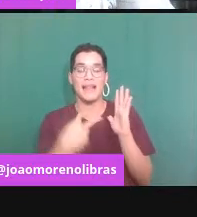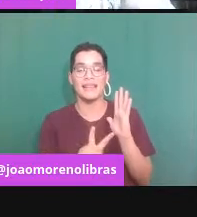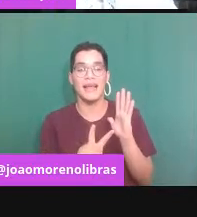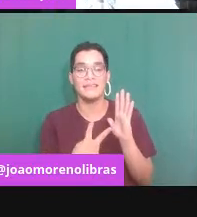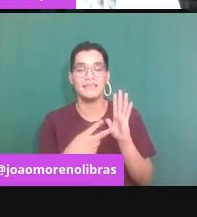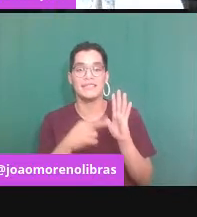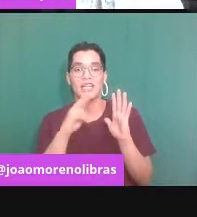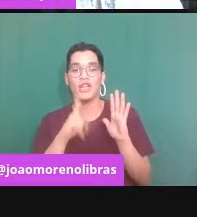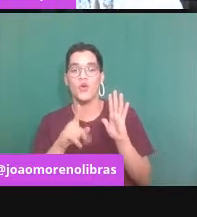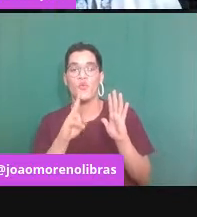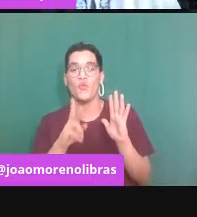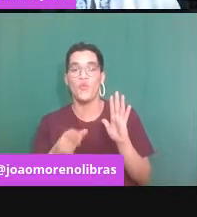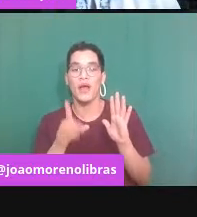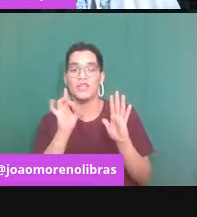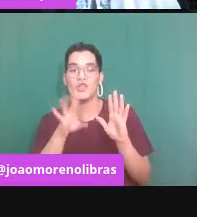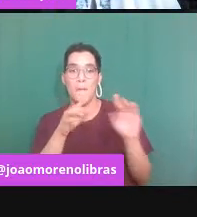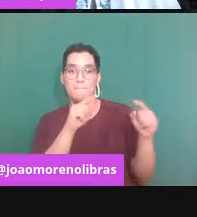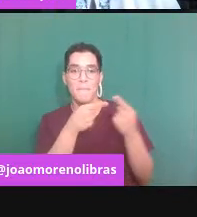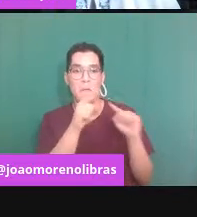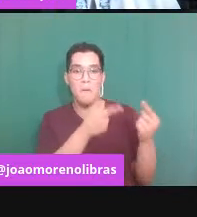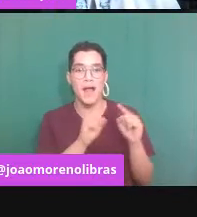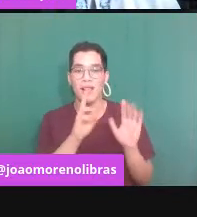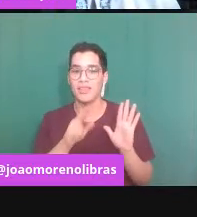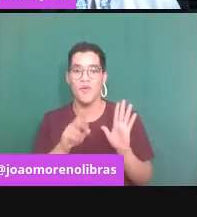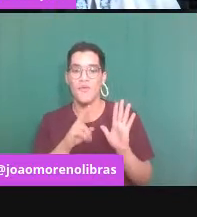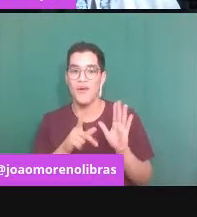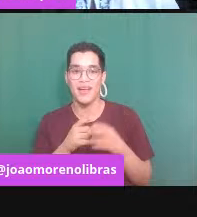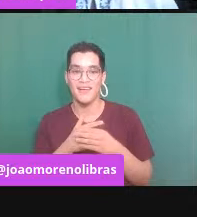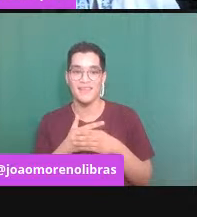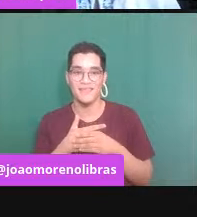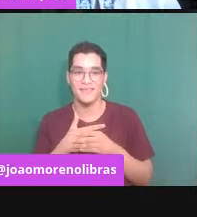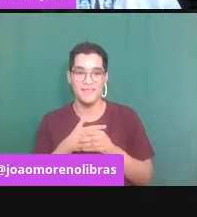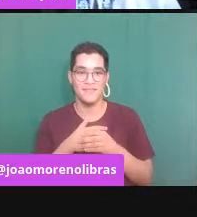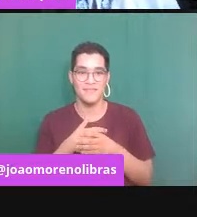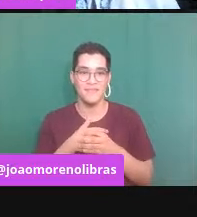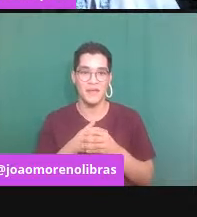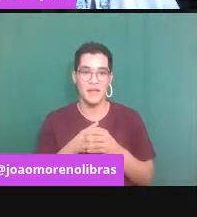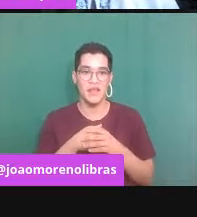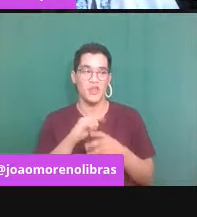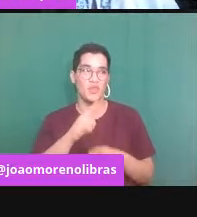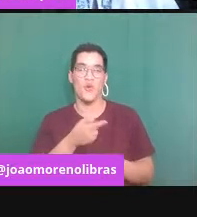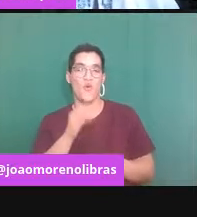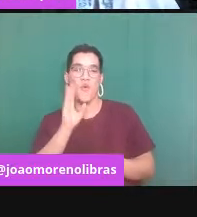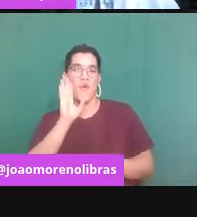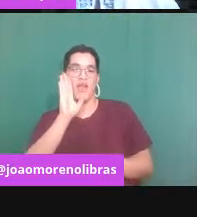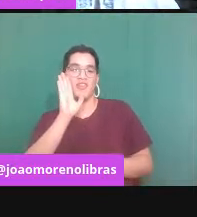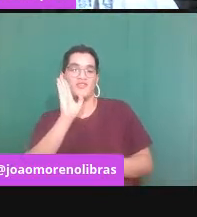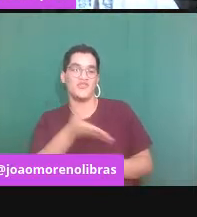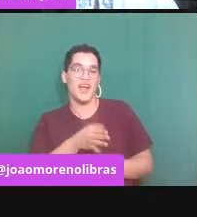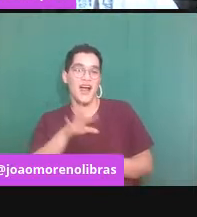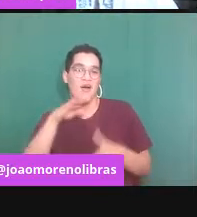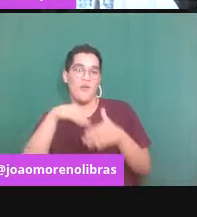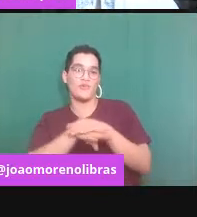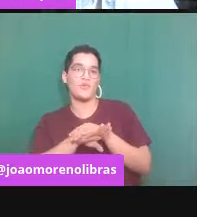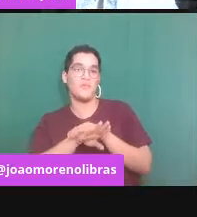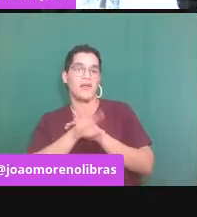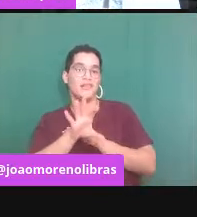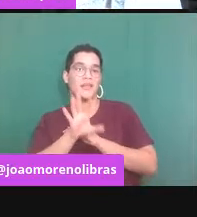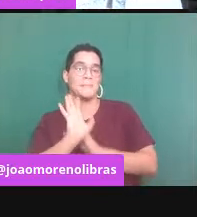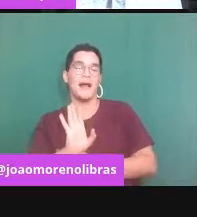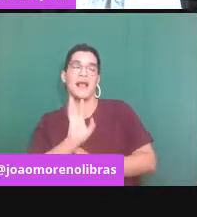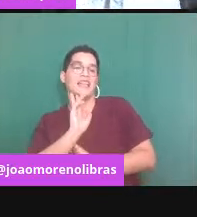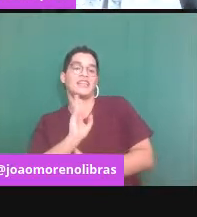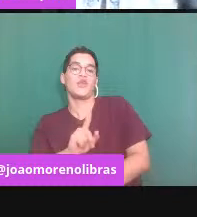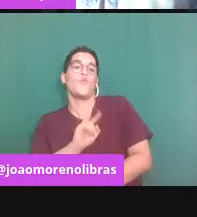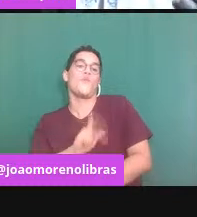Às vezes nós temos uma tendência a já relatar alguma coisa, refletir, mas ela passou muito por